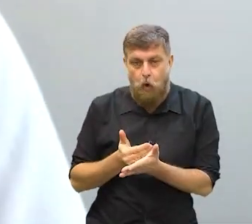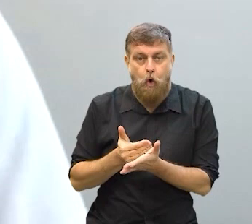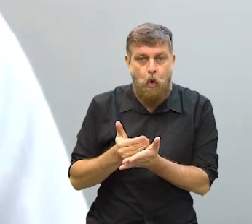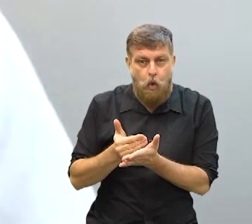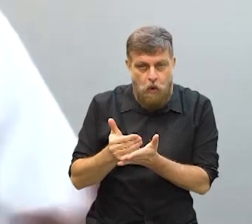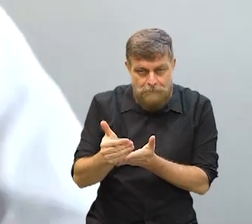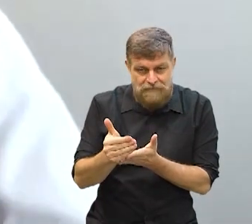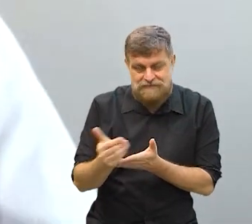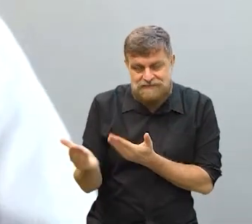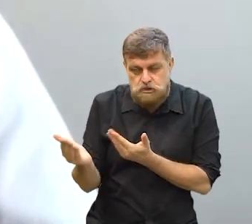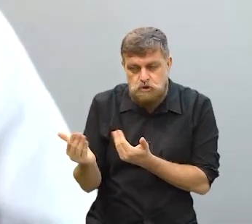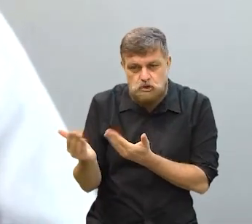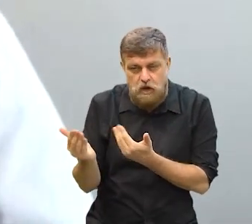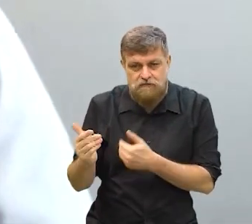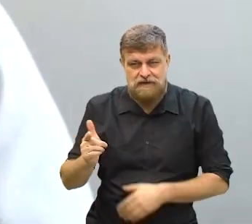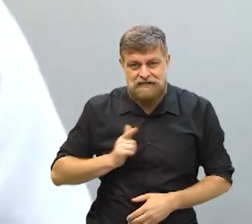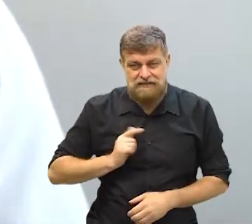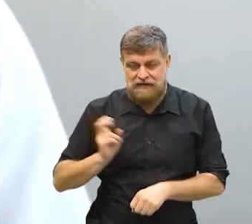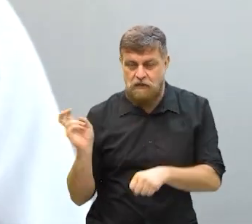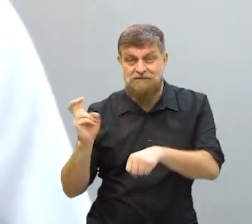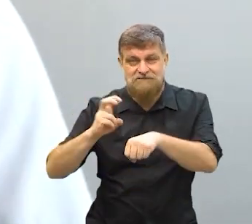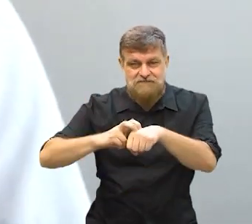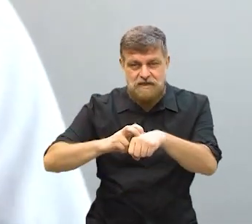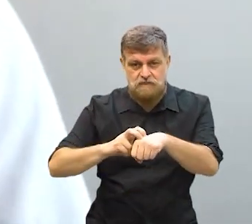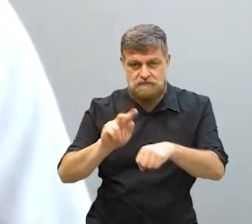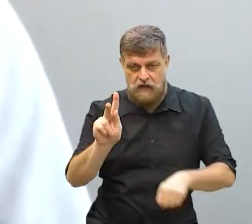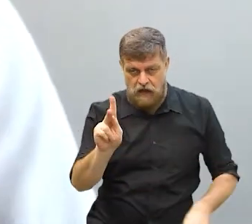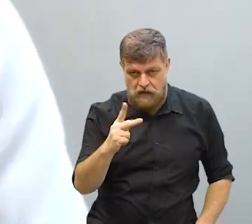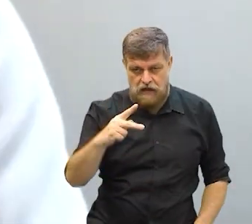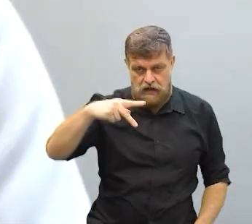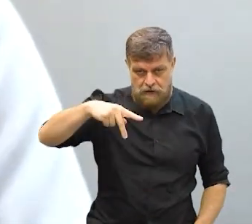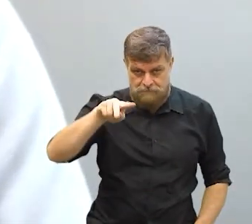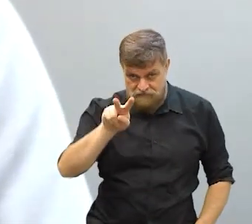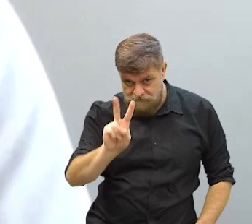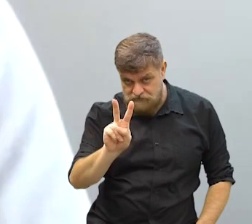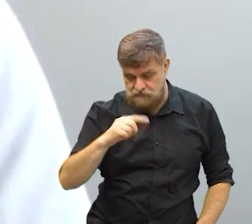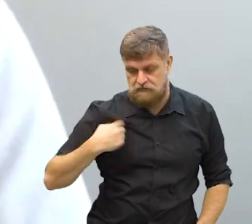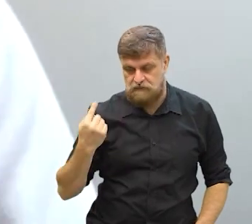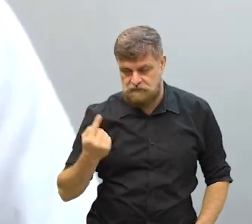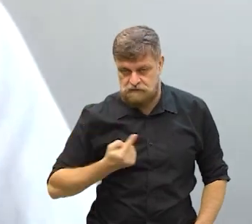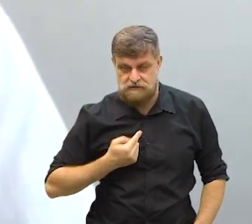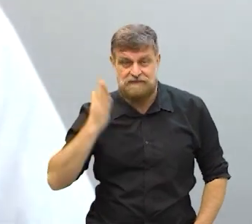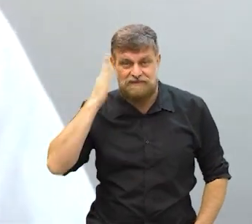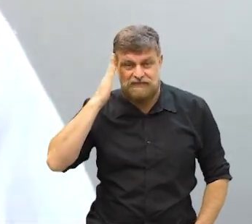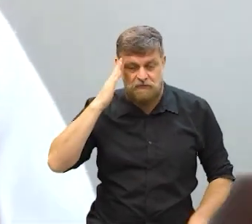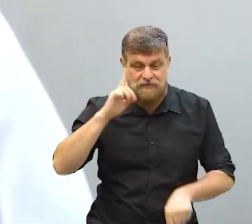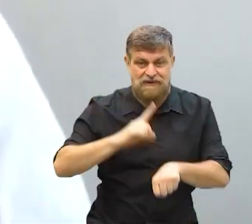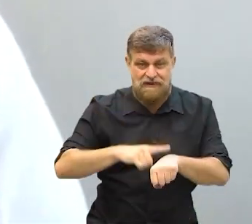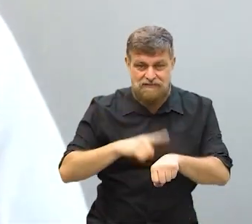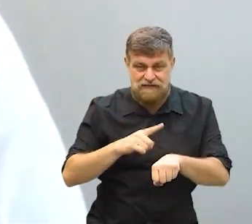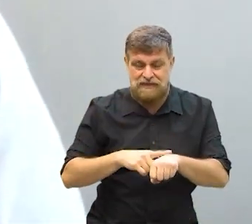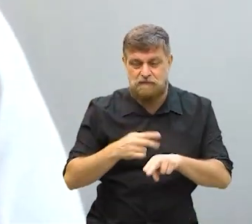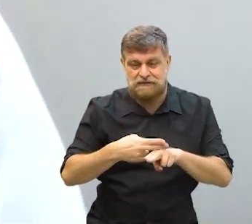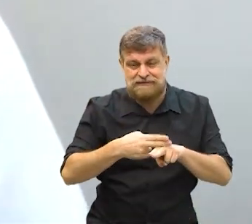relação sexual, e que isso haja uma exposição a um vírus chamado HPV, que nós já vamos chegar nesse ponto. Quanto maior o tempo